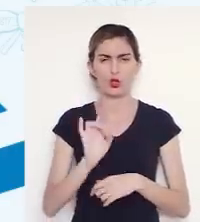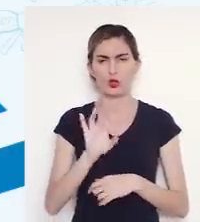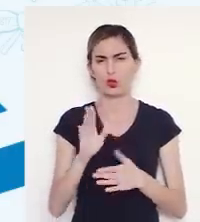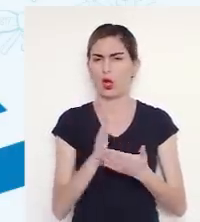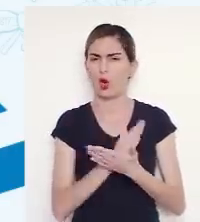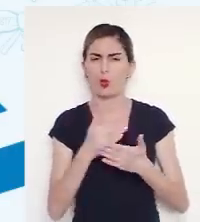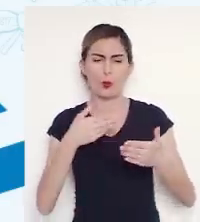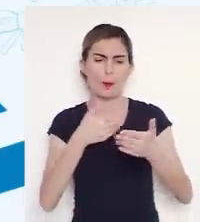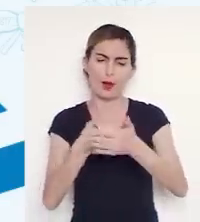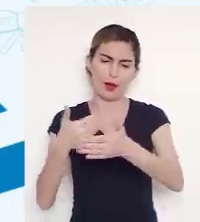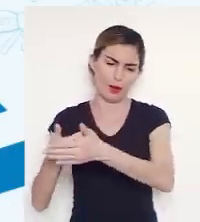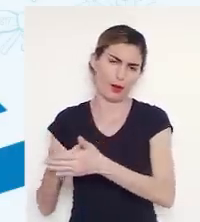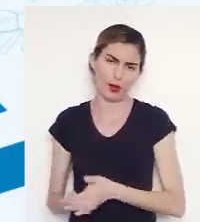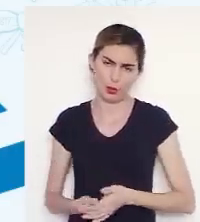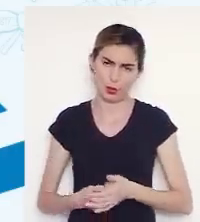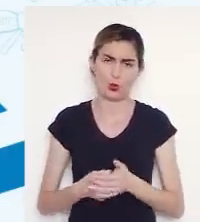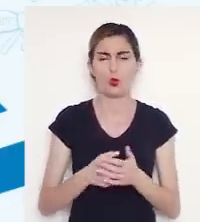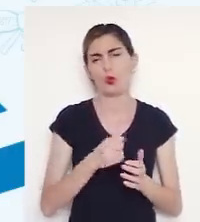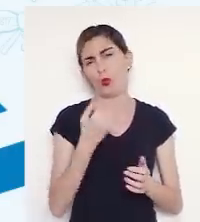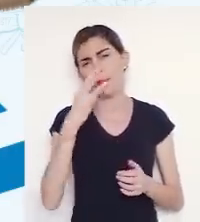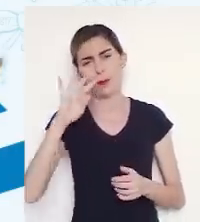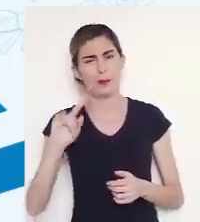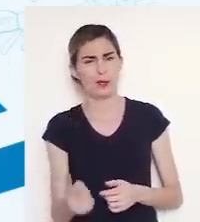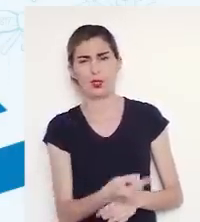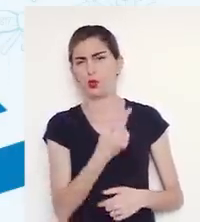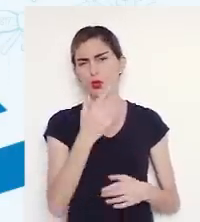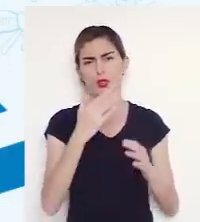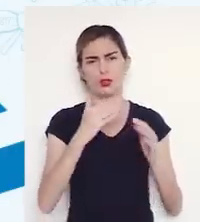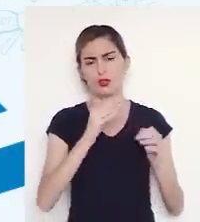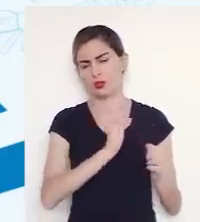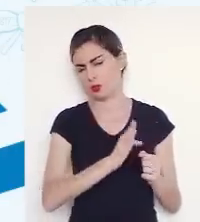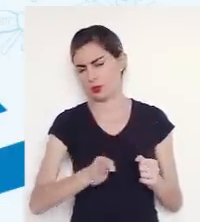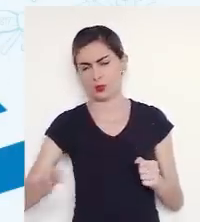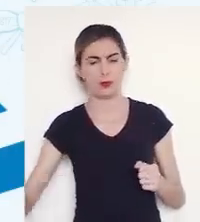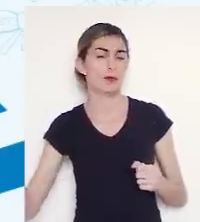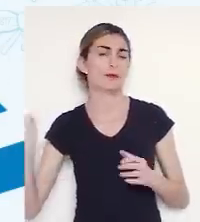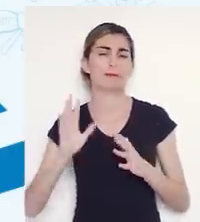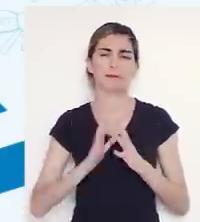boas aproximações com talvez bilhões de casas decimais.